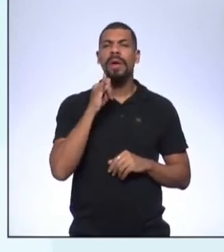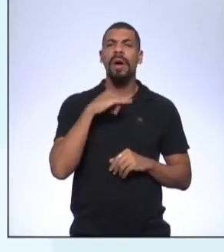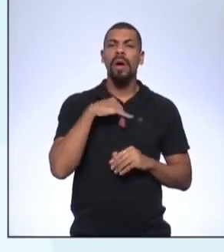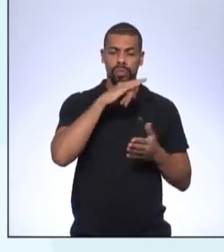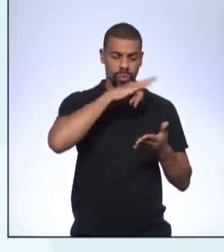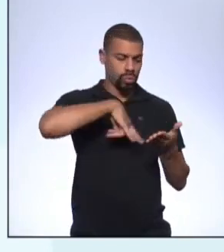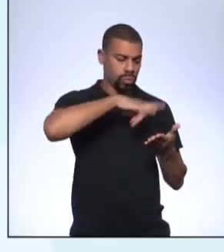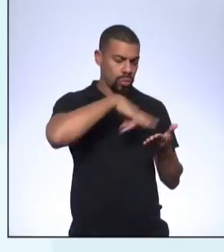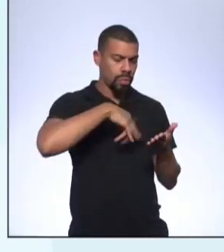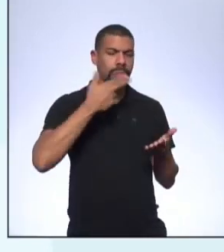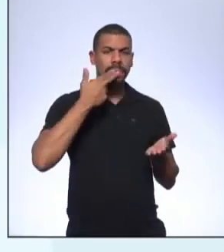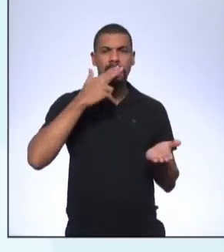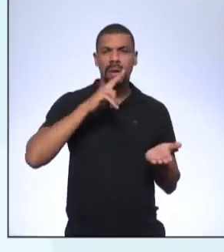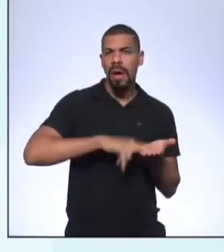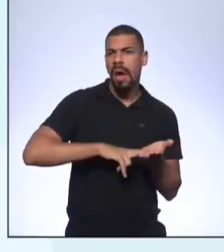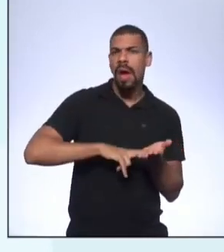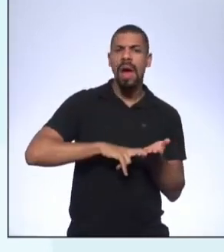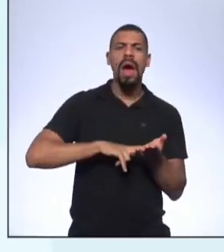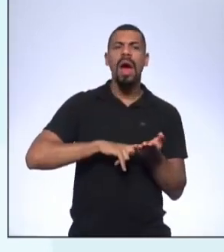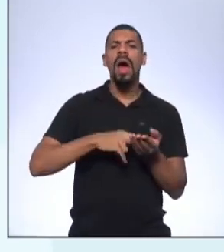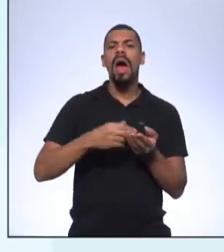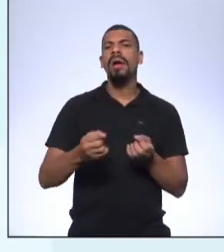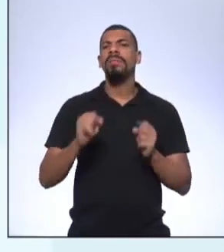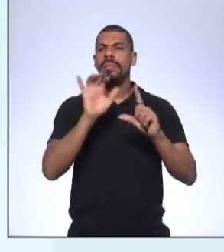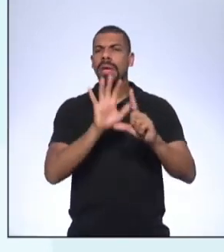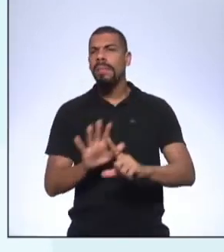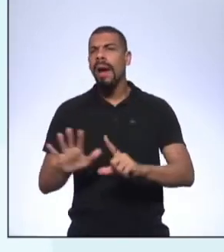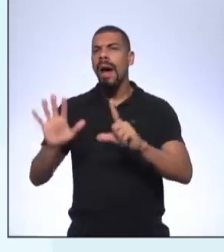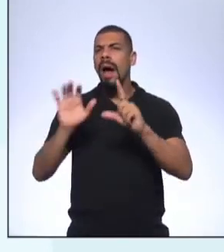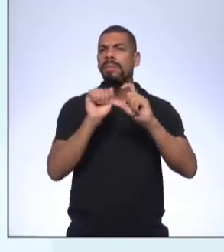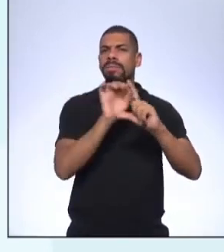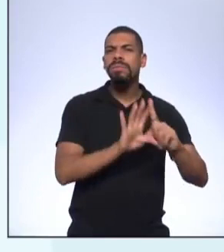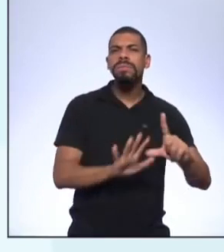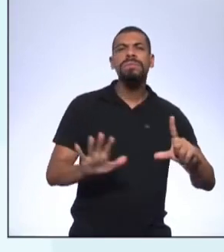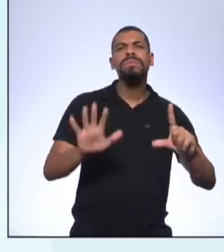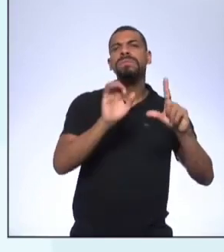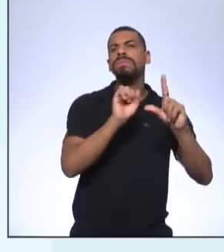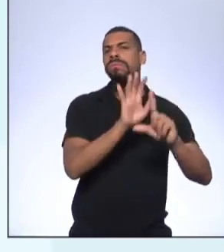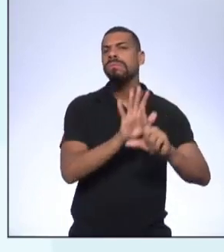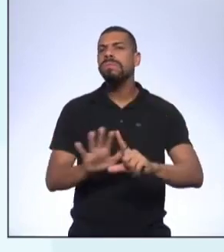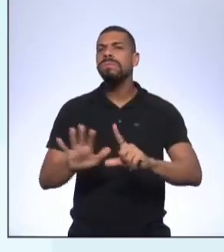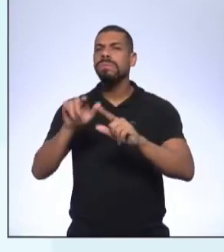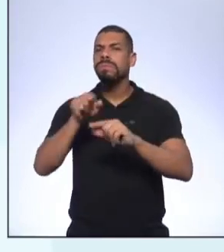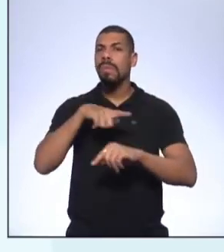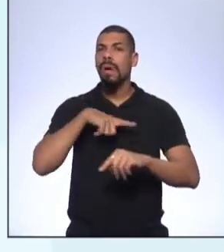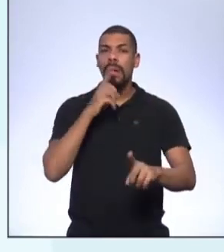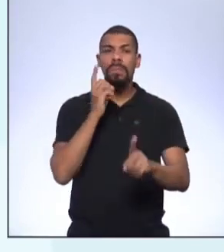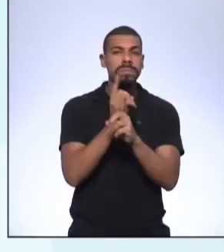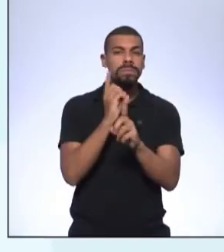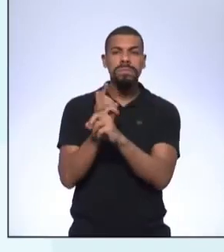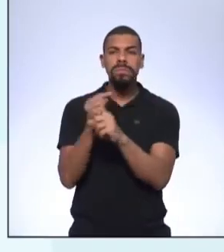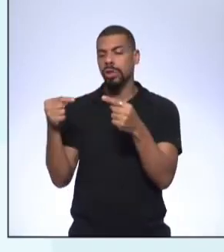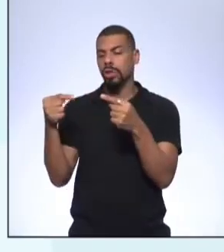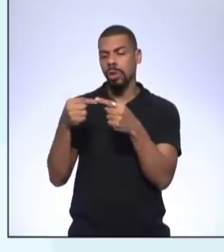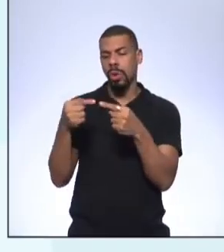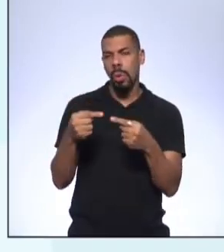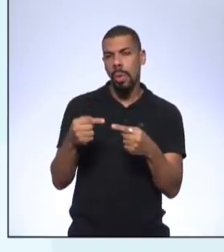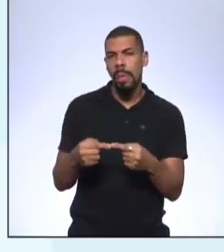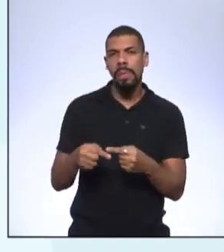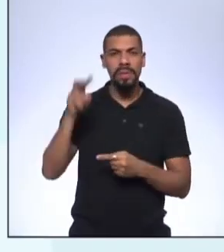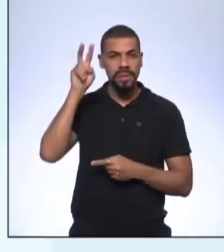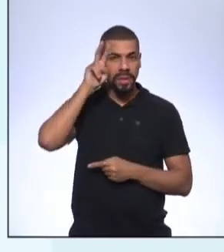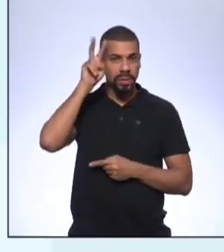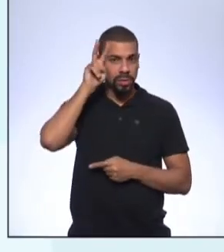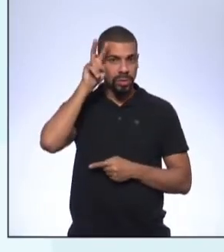Como a Carta Magna, são imagens, né? Quais são as fontes históricas mais adequadas para contar essa história